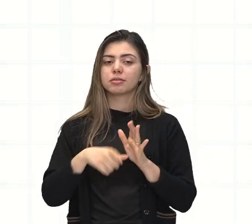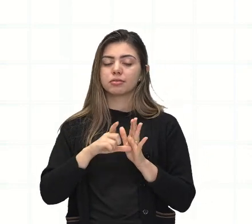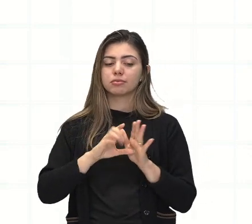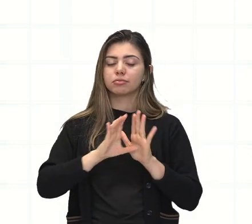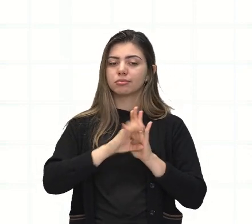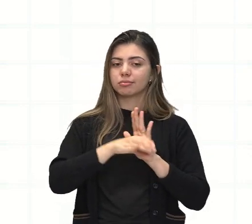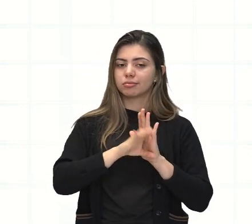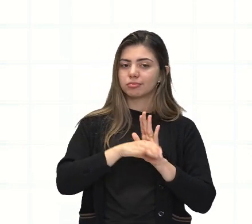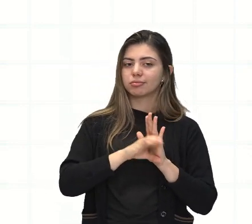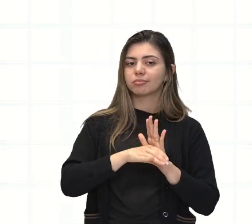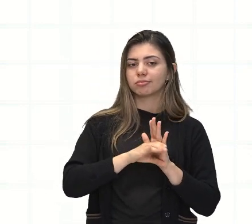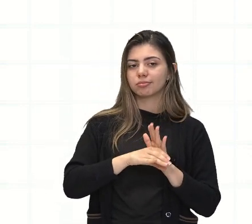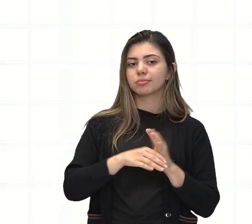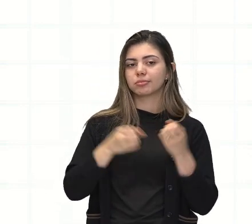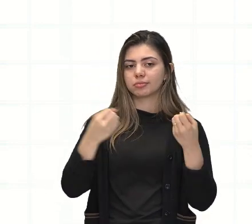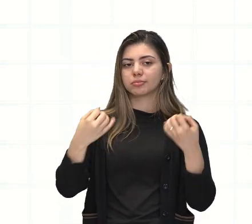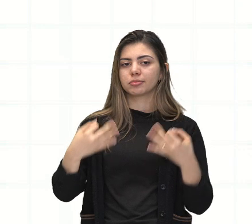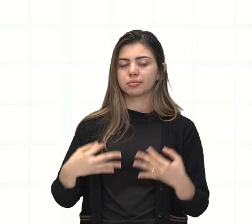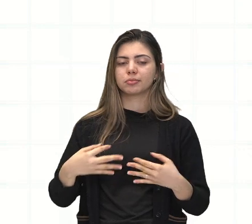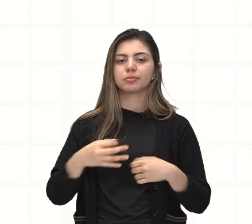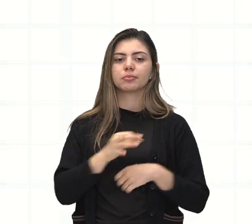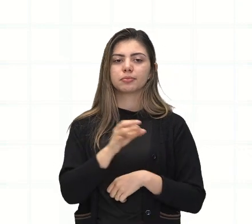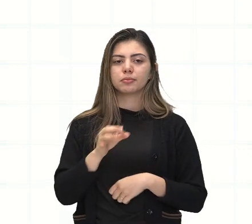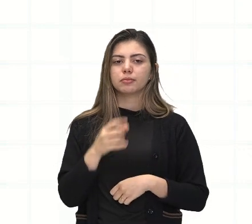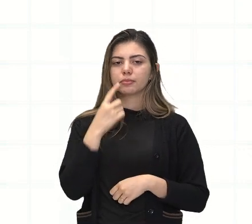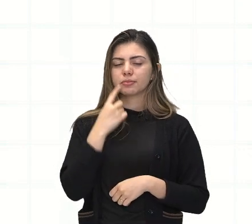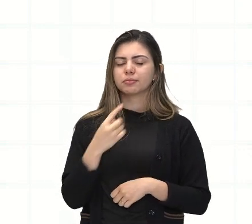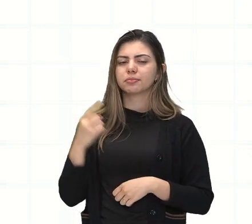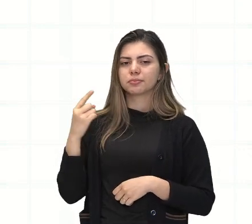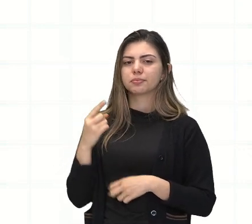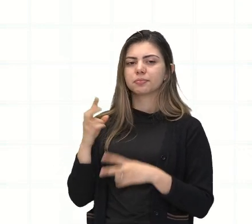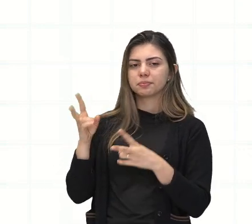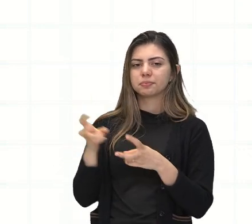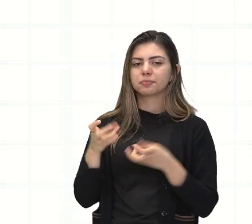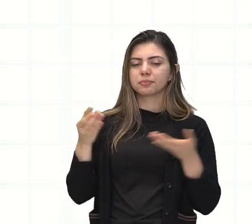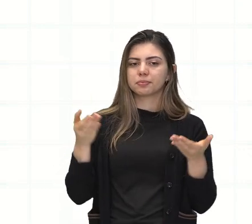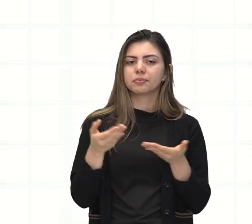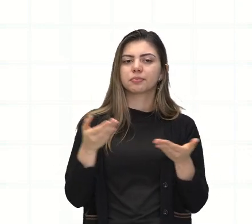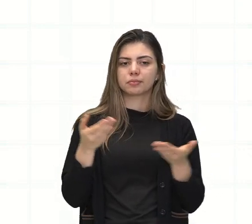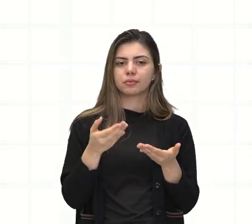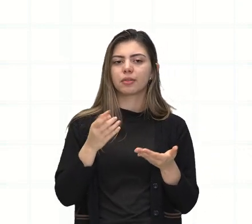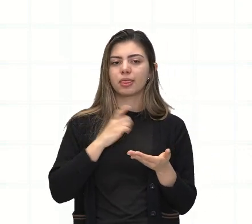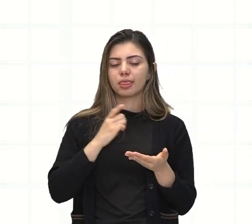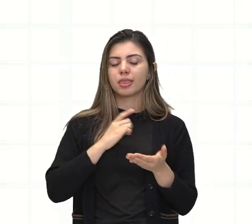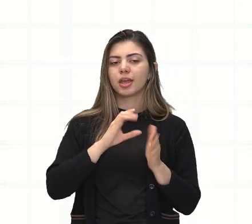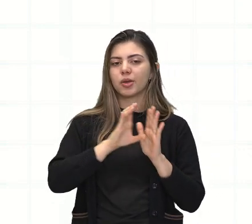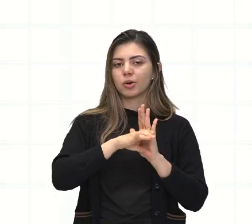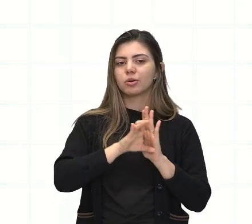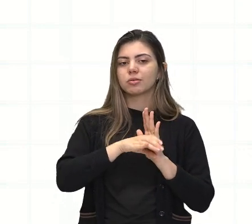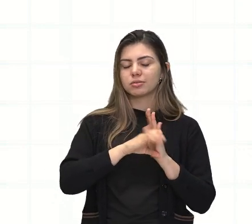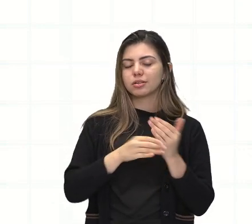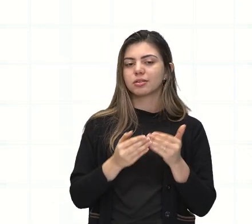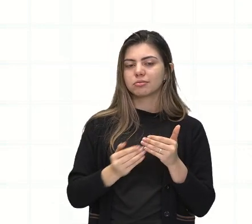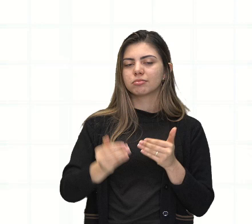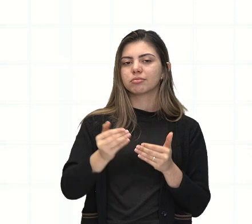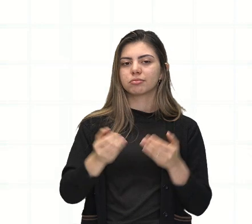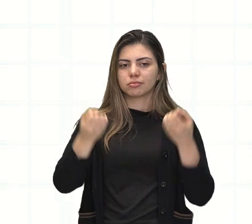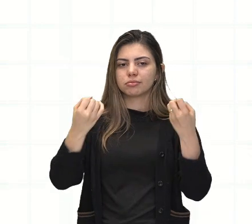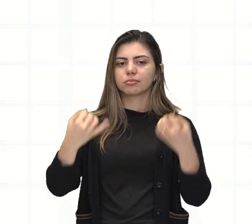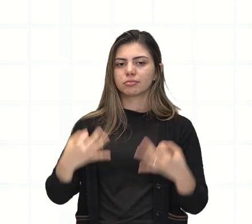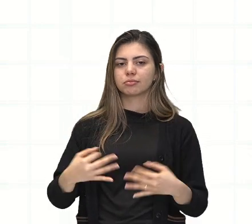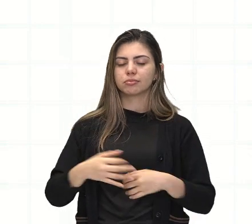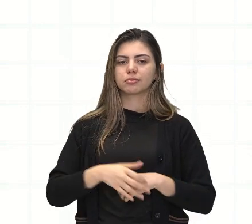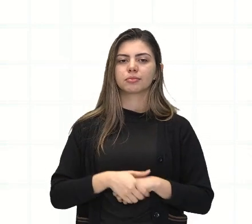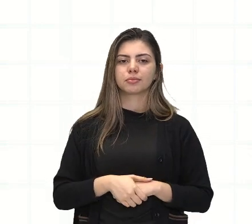a norma, os conceitos da nossa norma, da nossa gramática. O